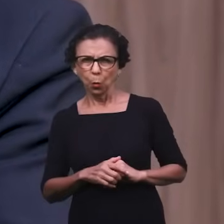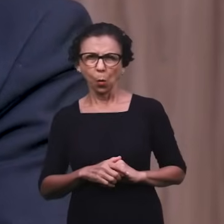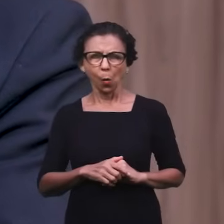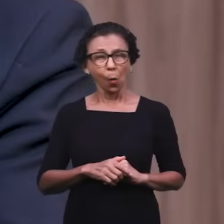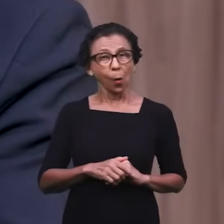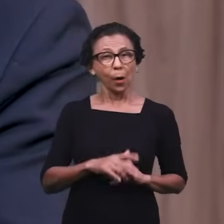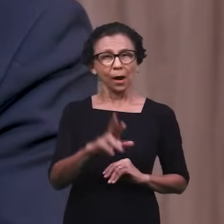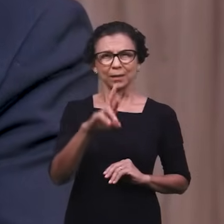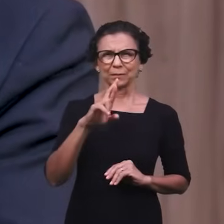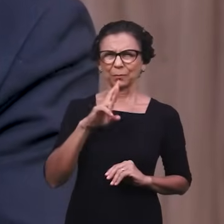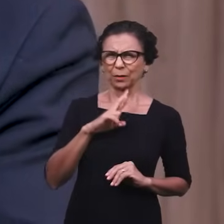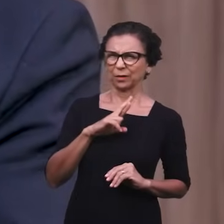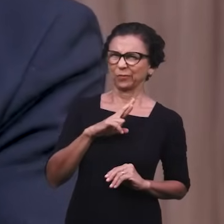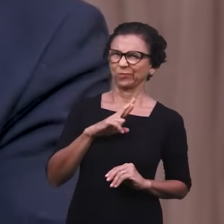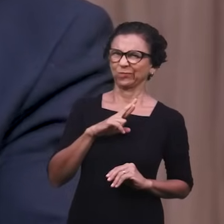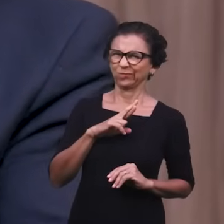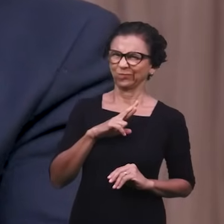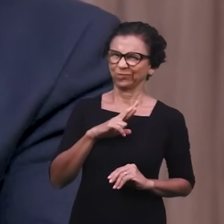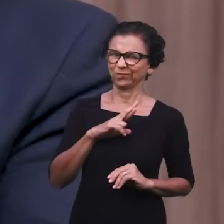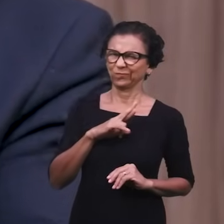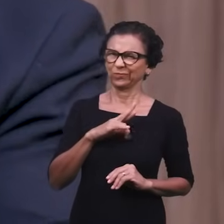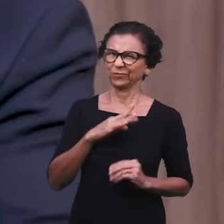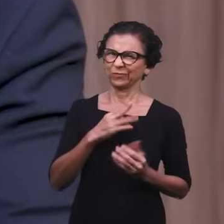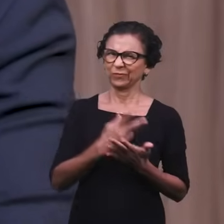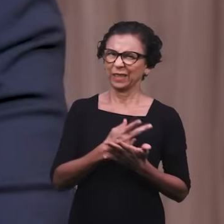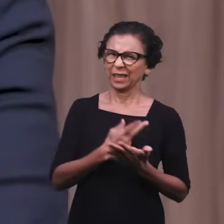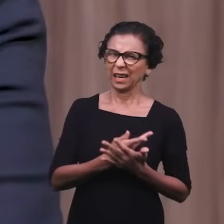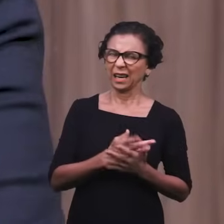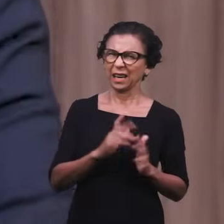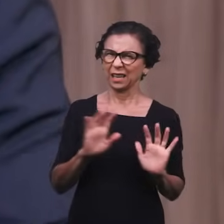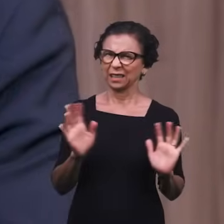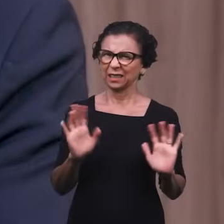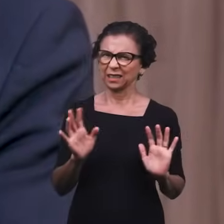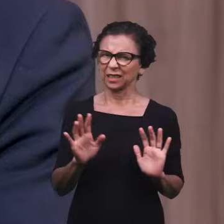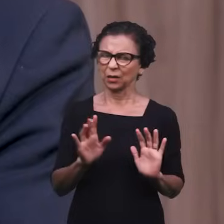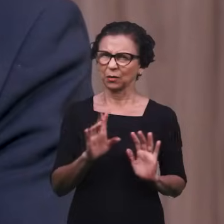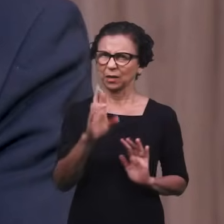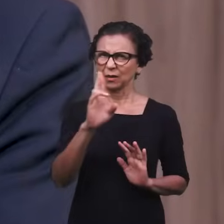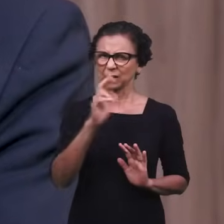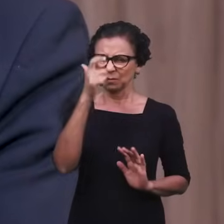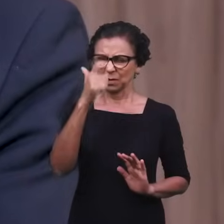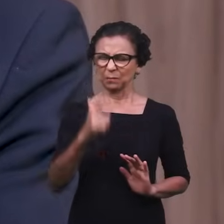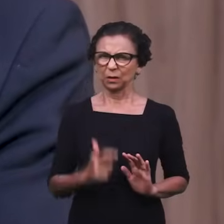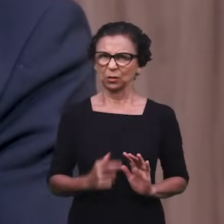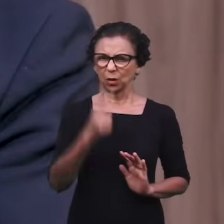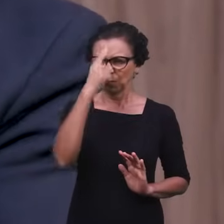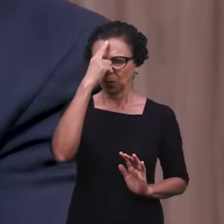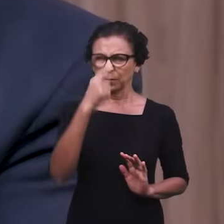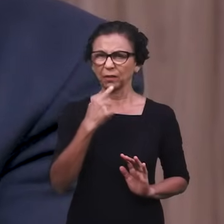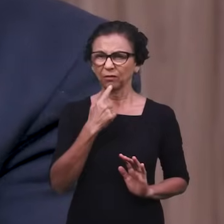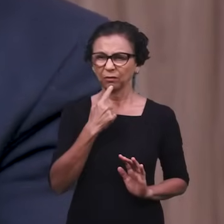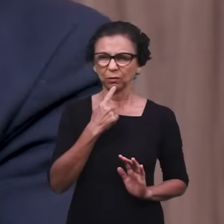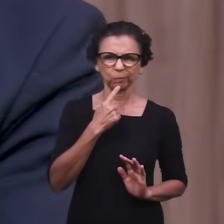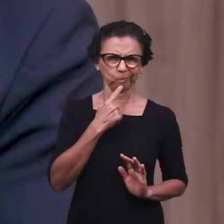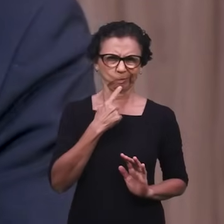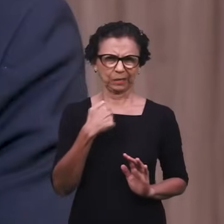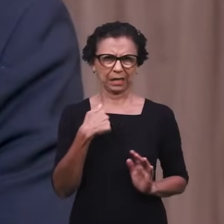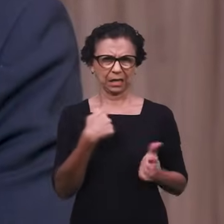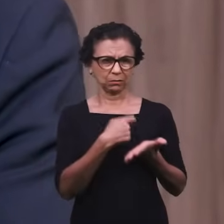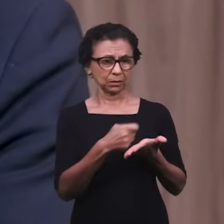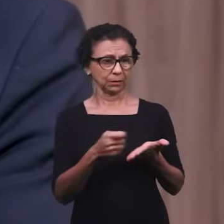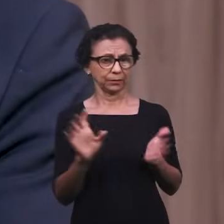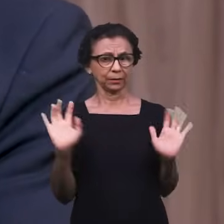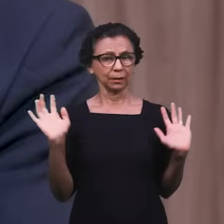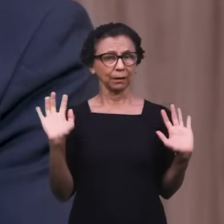que de fato ele tinha feito. Olha, ele escreveu o livro tal, escreveu o artigo tal, ele falou, opa, esse livro eu não escrevi não. Esse artigo aqui eu não escrevi não,